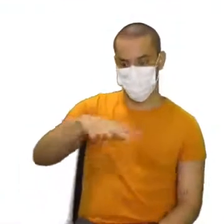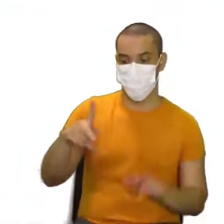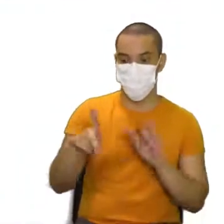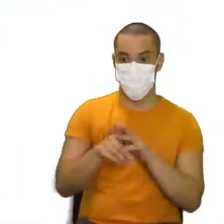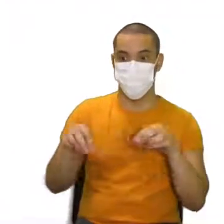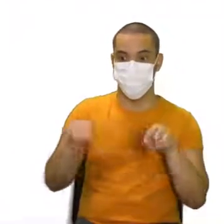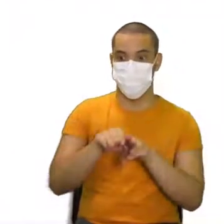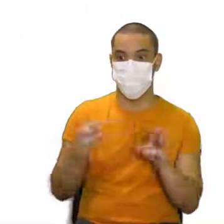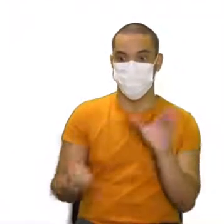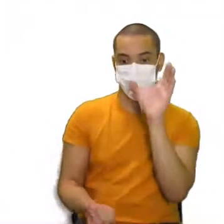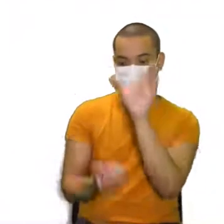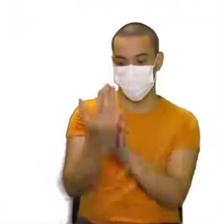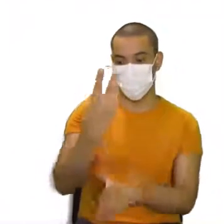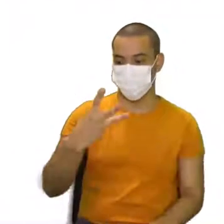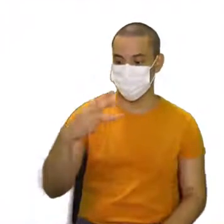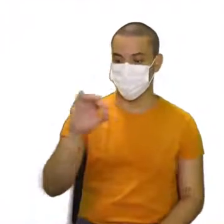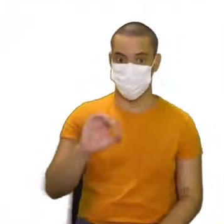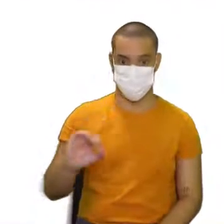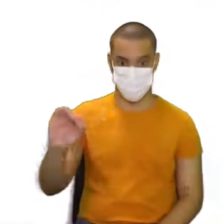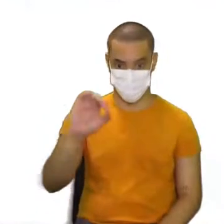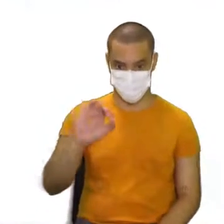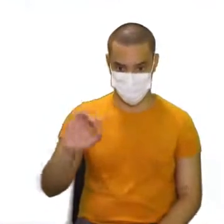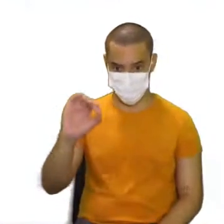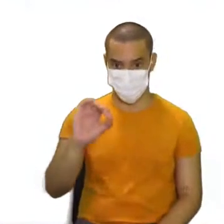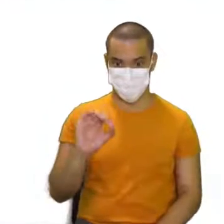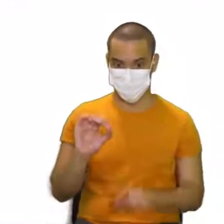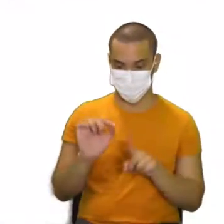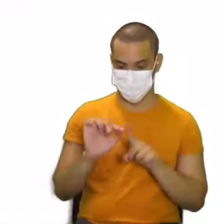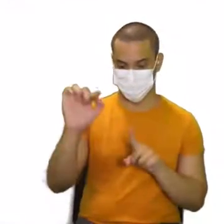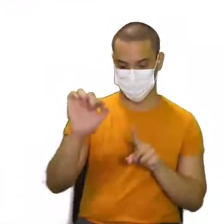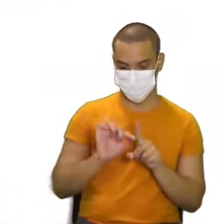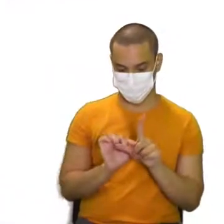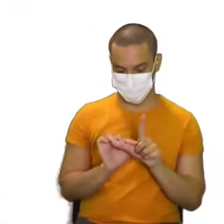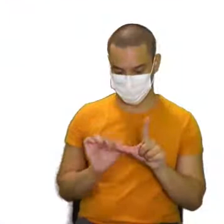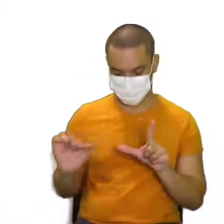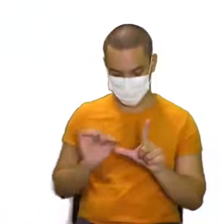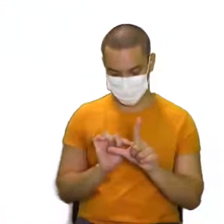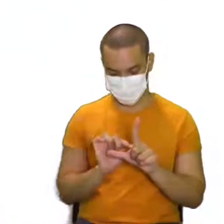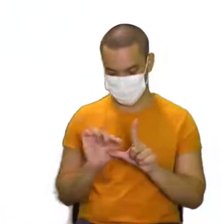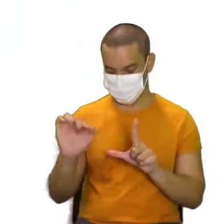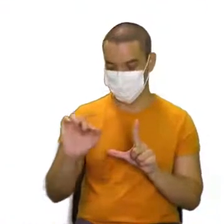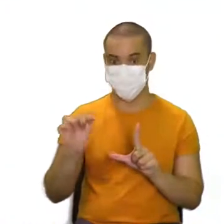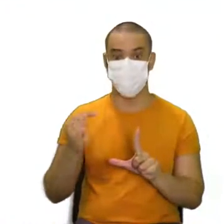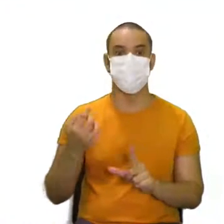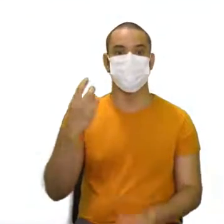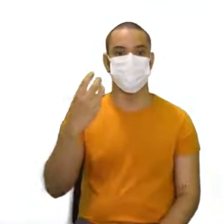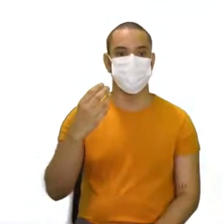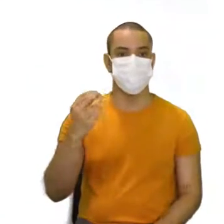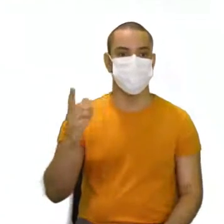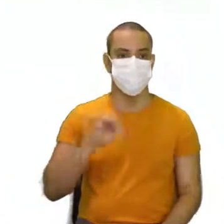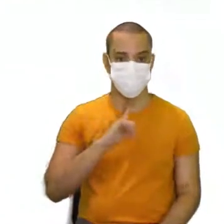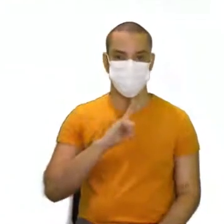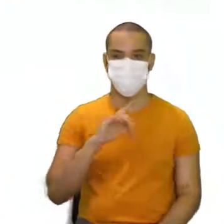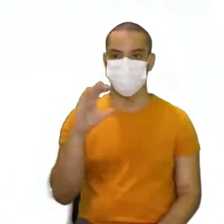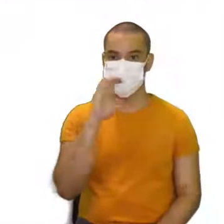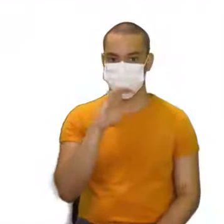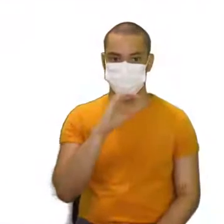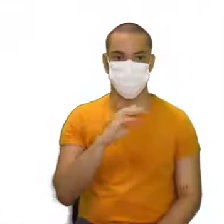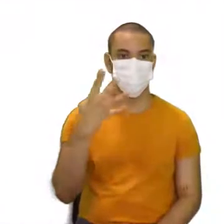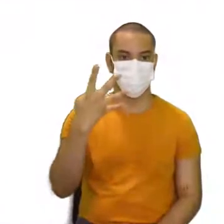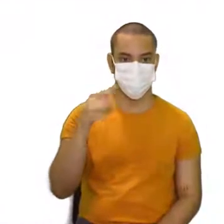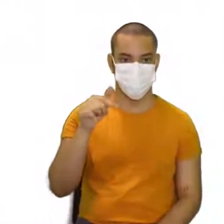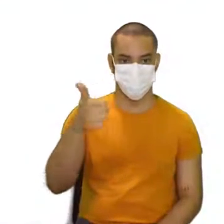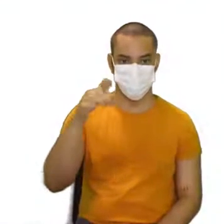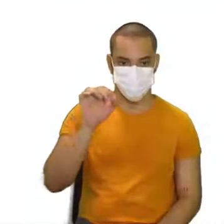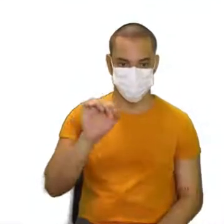está fazendo 30 graus conversou campo magnético de intensidade 4 x 10 a menos 4 essas